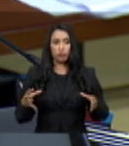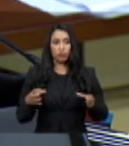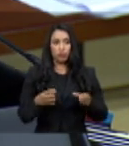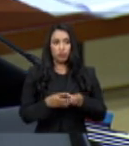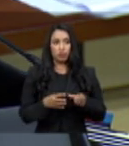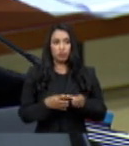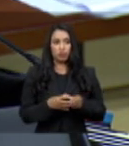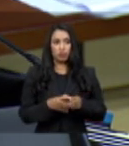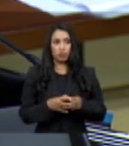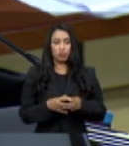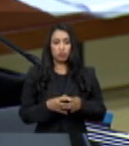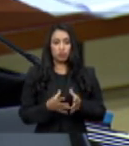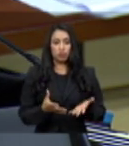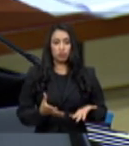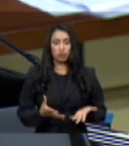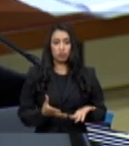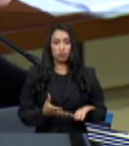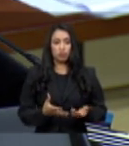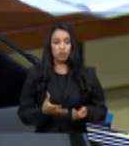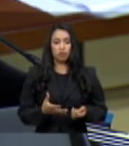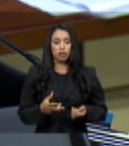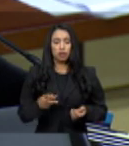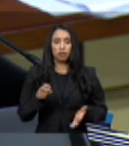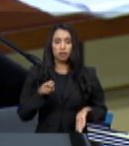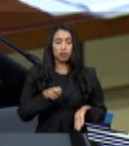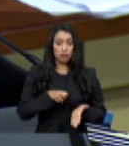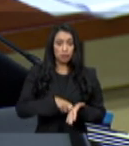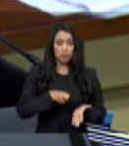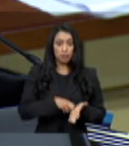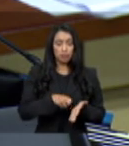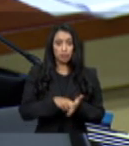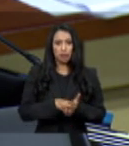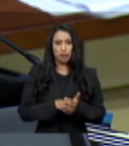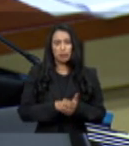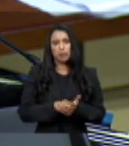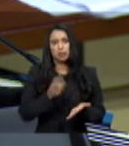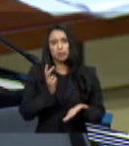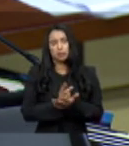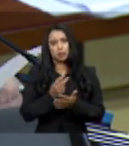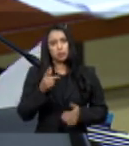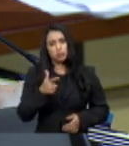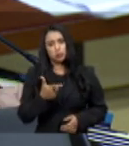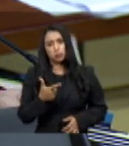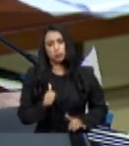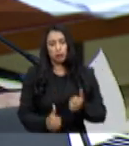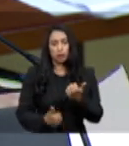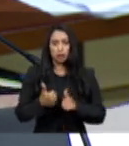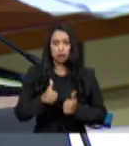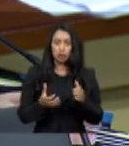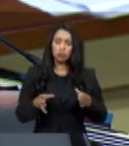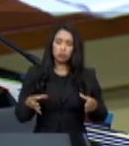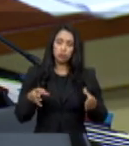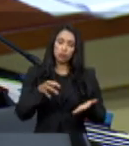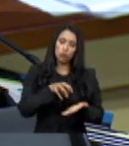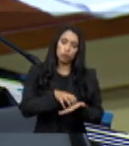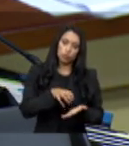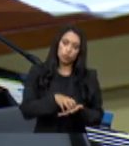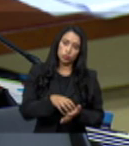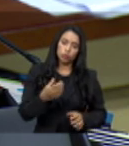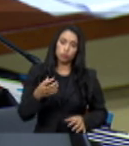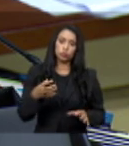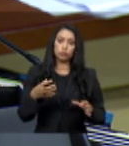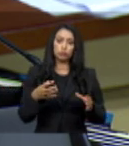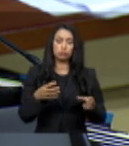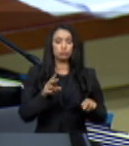preço progressão de pena mesmo sem exame criminológico a um conjunto de preço